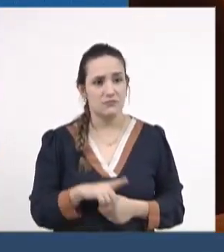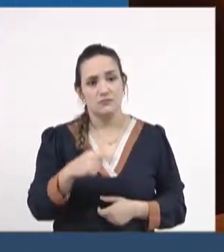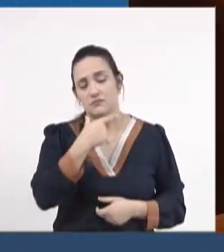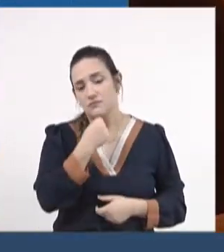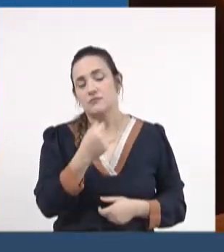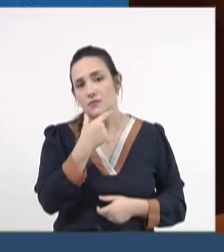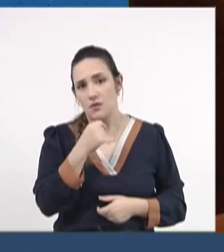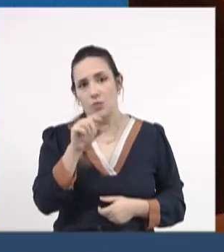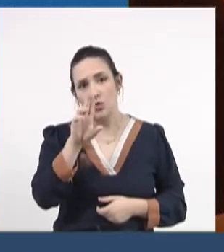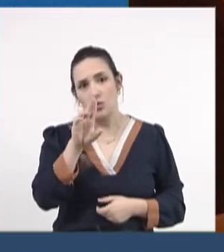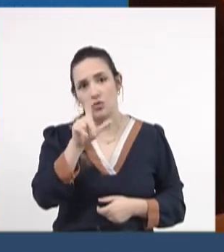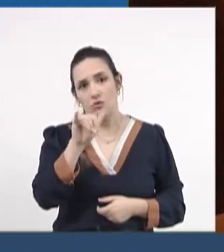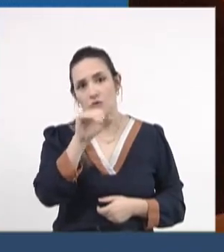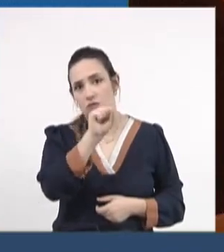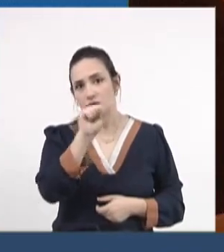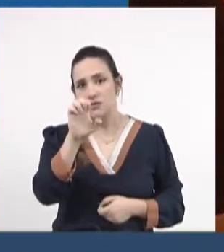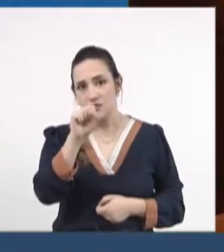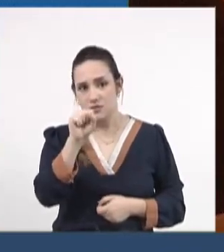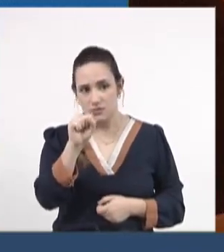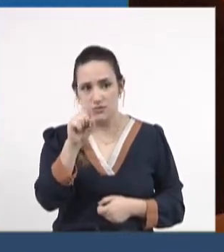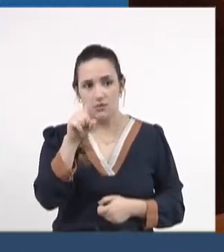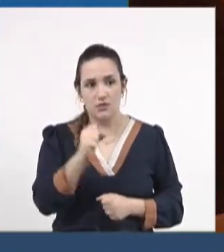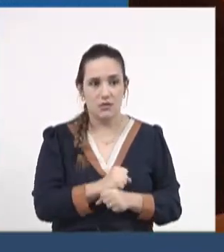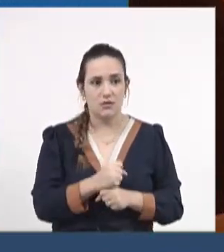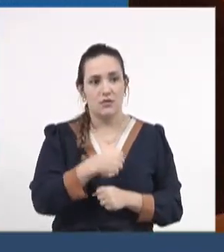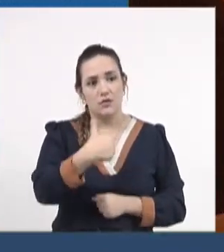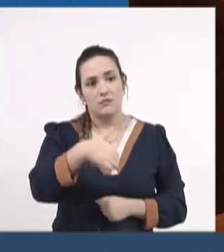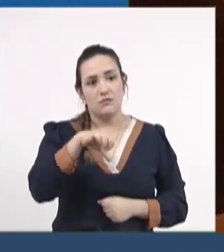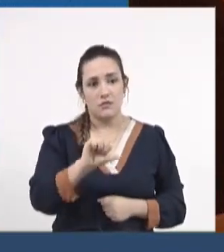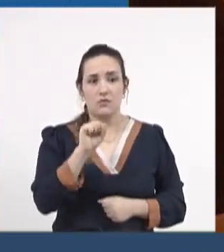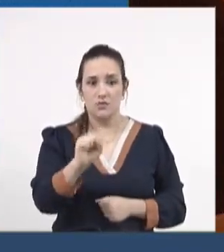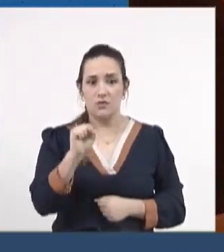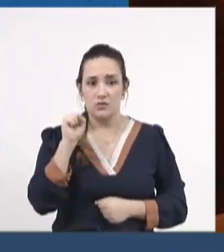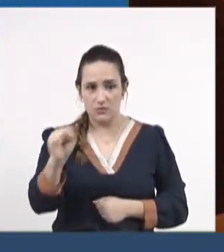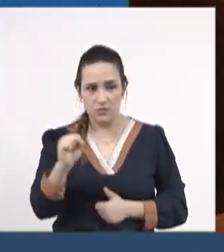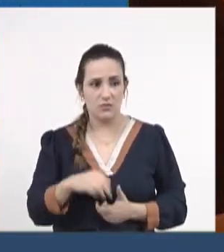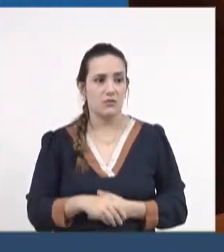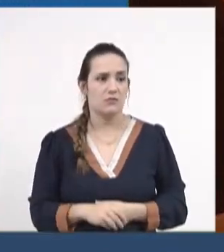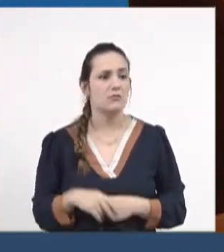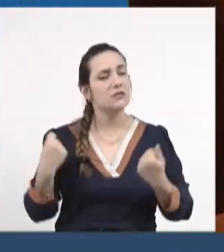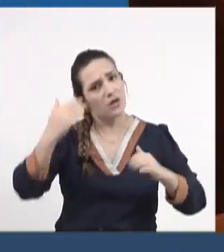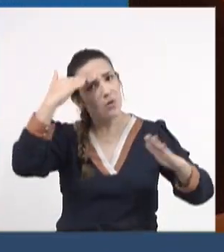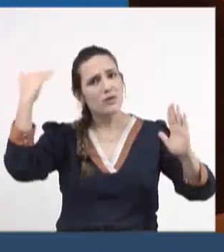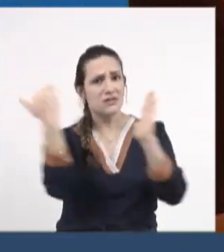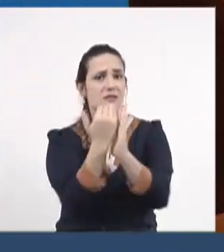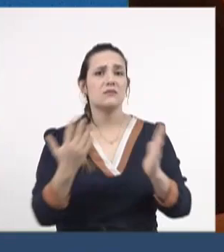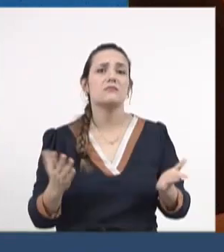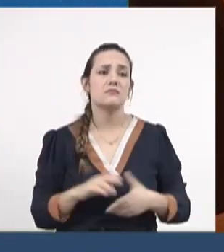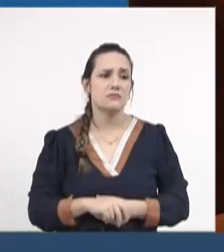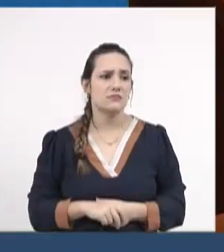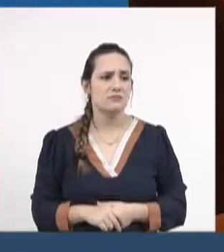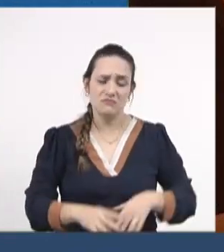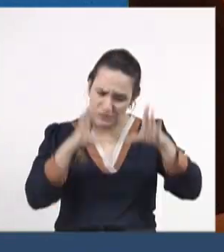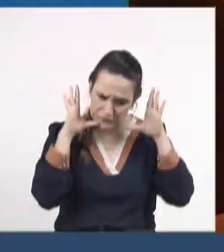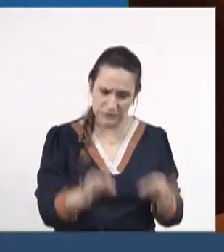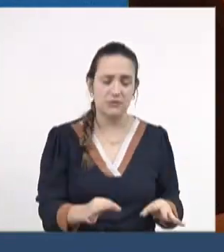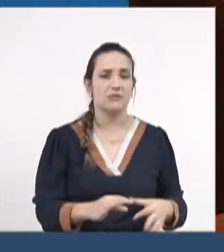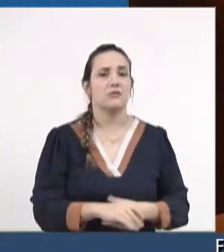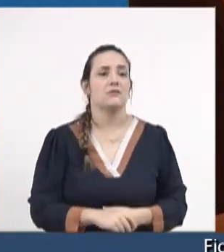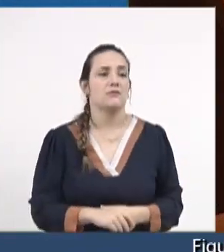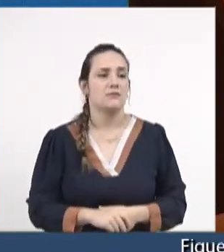Ulisses Guimarães em 1988, cumpra-se na